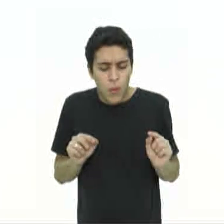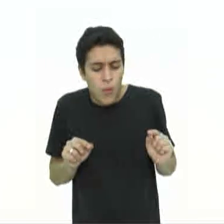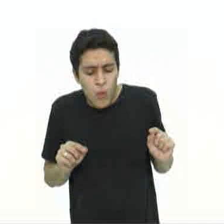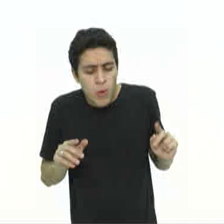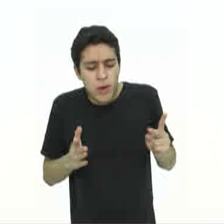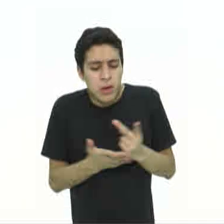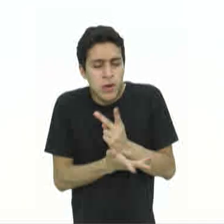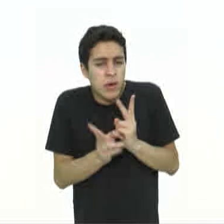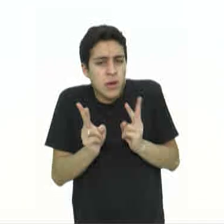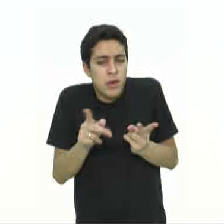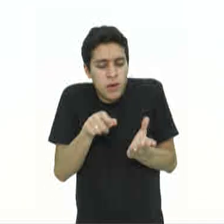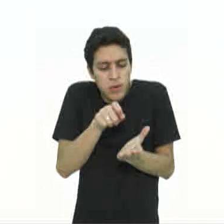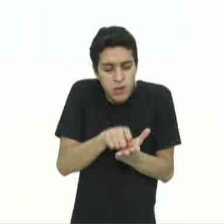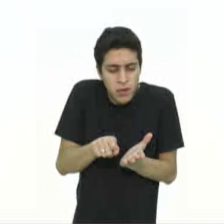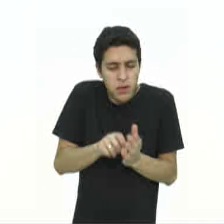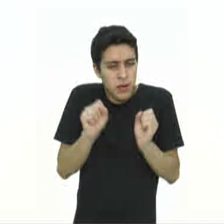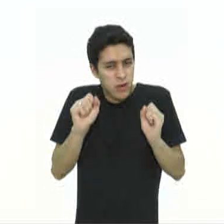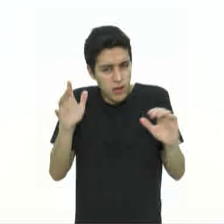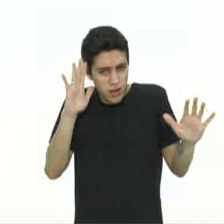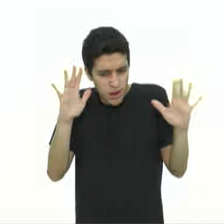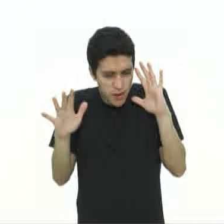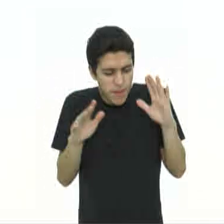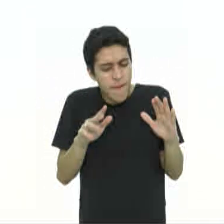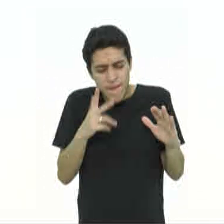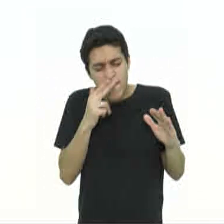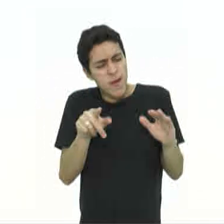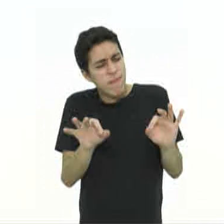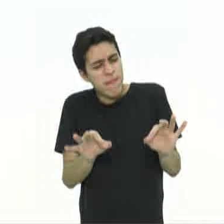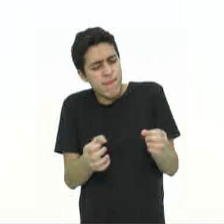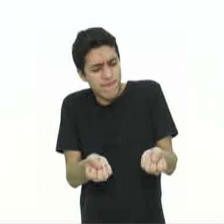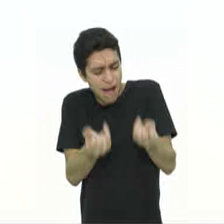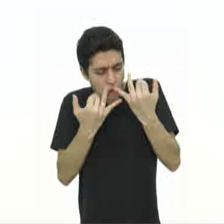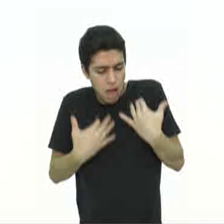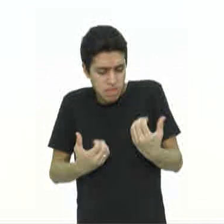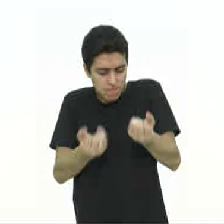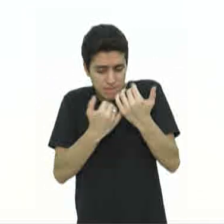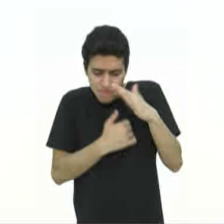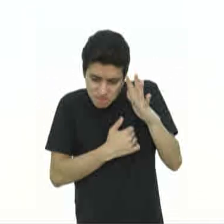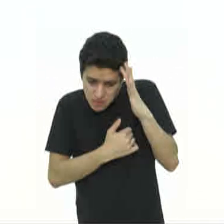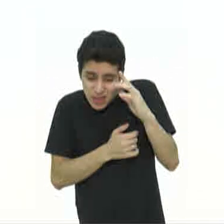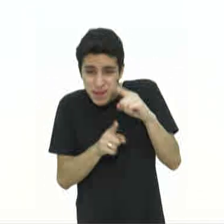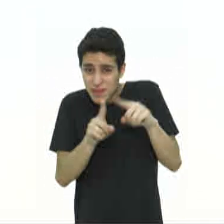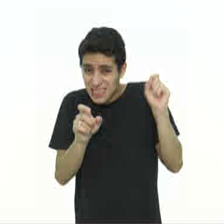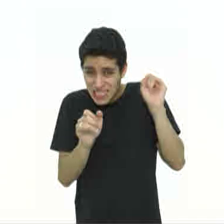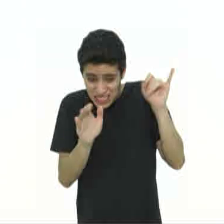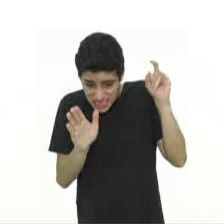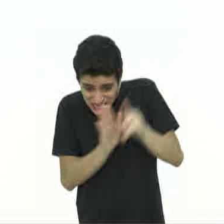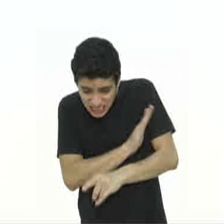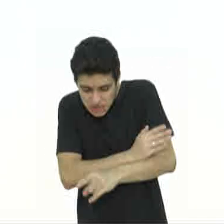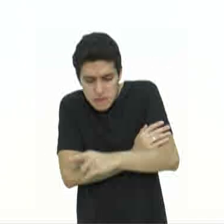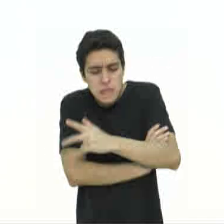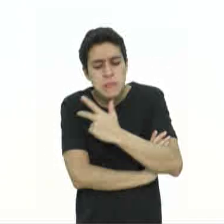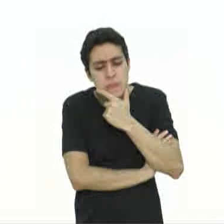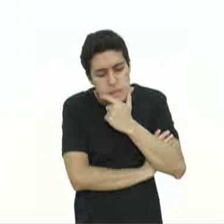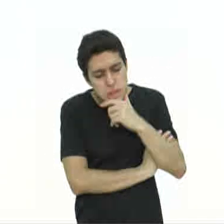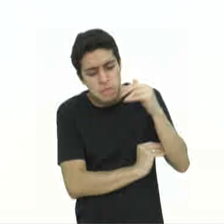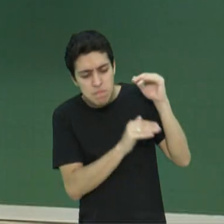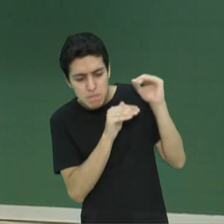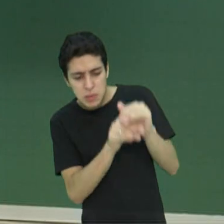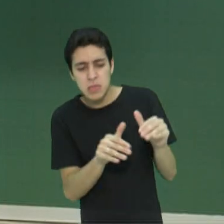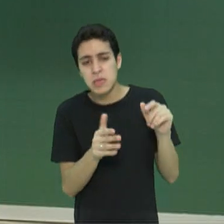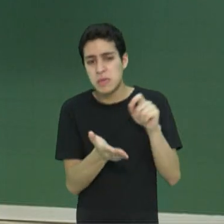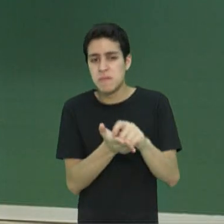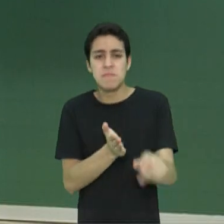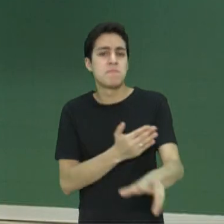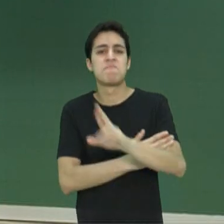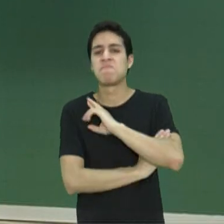com os escritos. Poderíamos imaginar que falam como se pensassem, mas se interrogamos o que está escrito